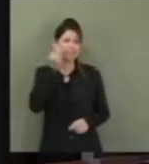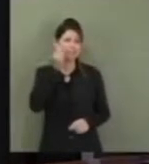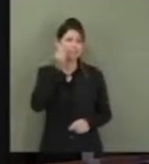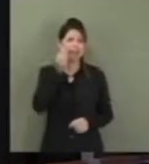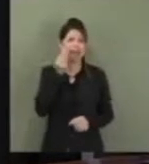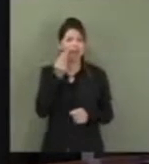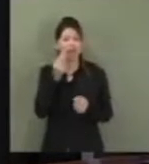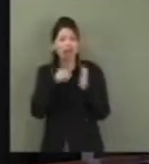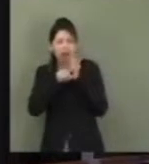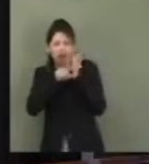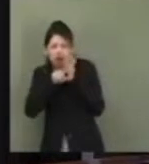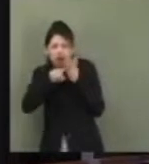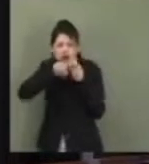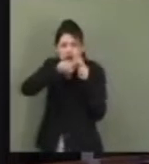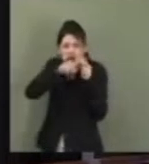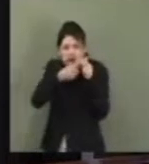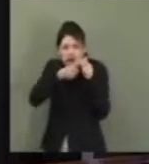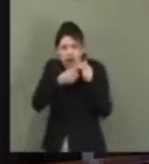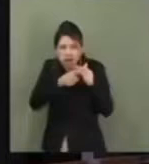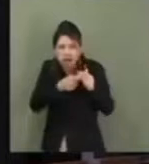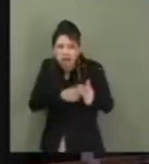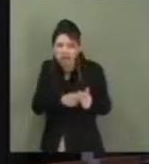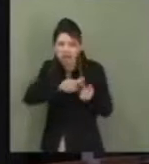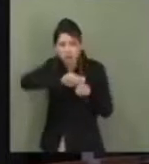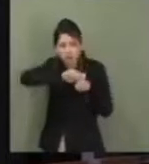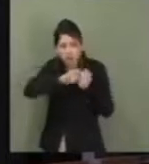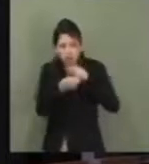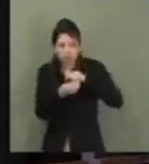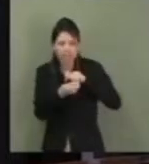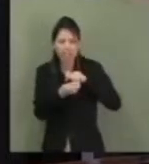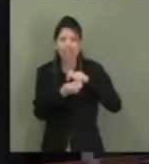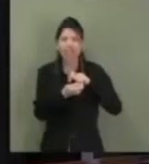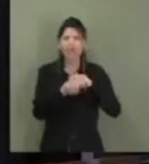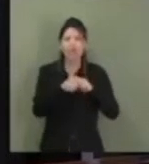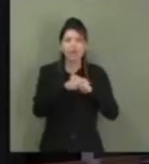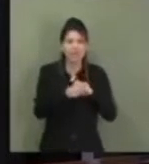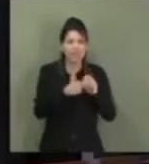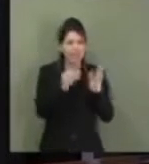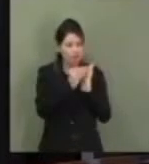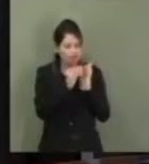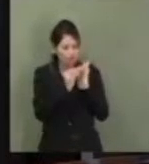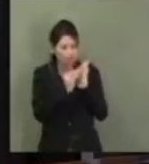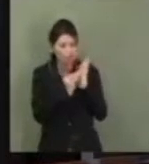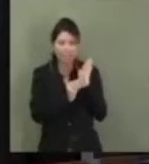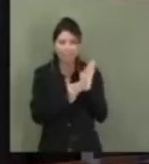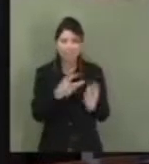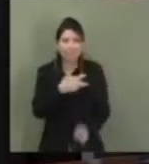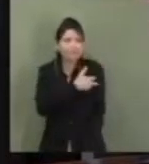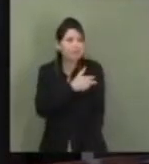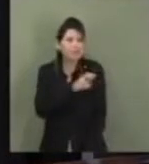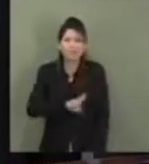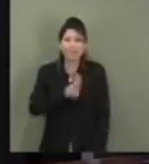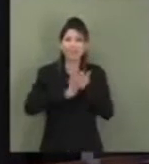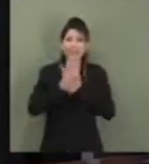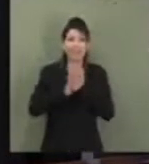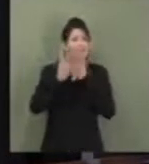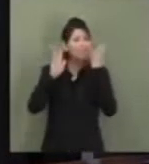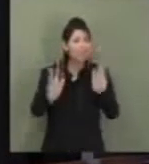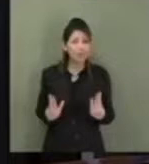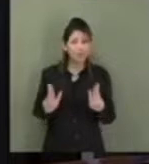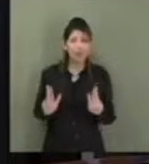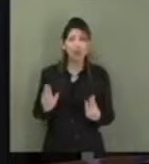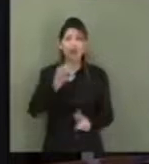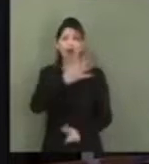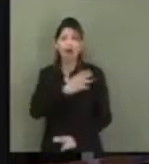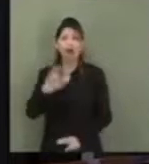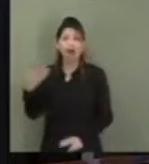vacinação. Não ia ter benefício nenhum. Não usaria para nada. Assim como a sua família. A esposa se